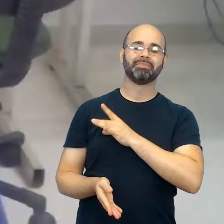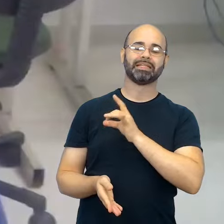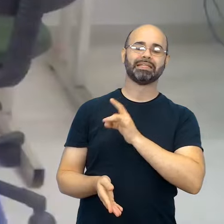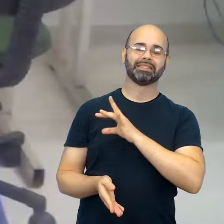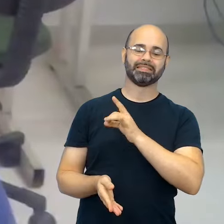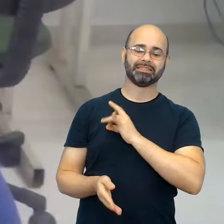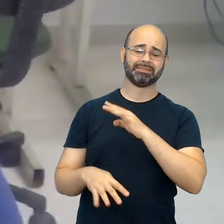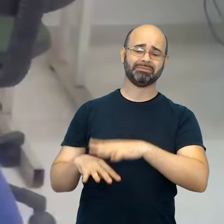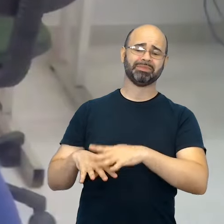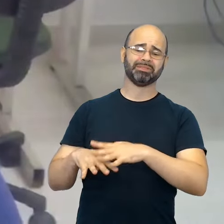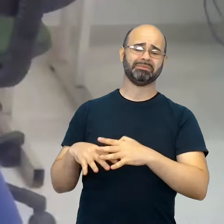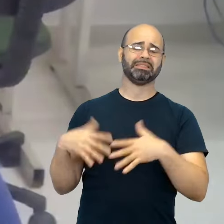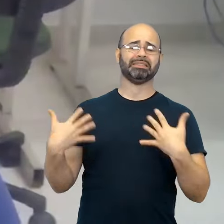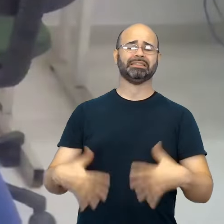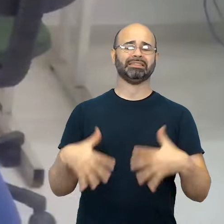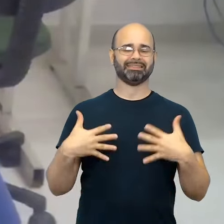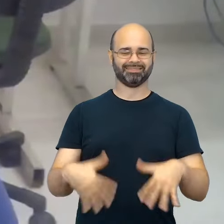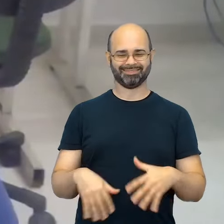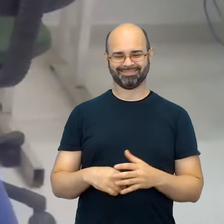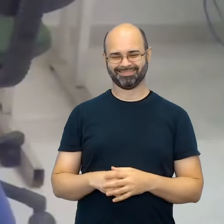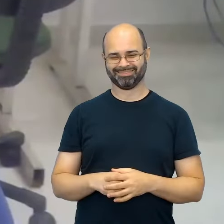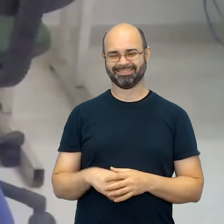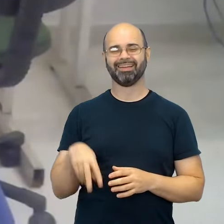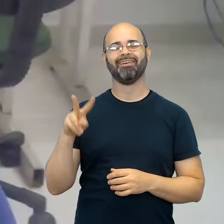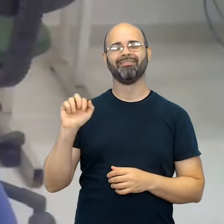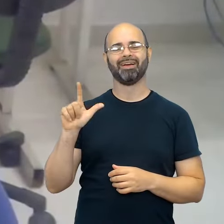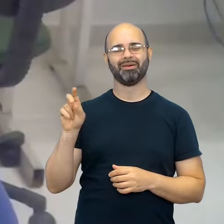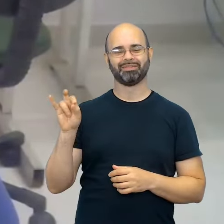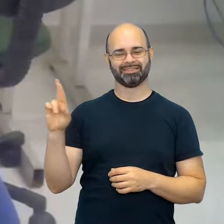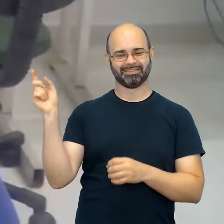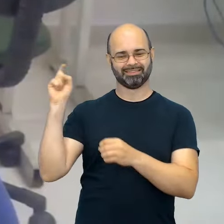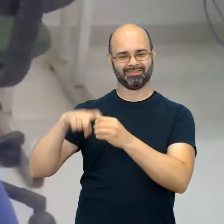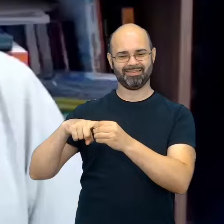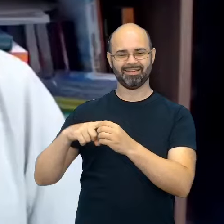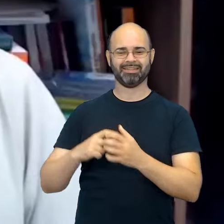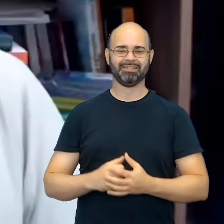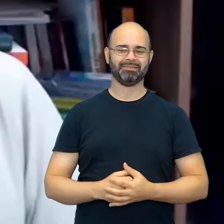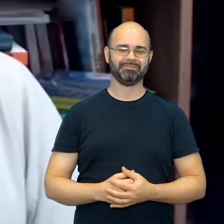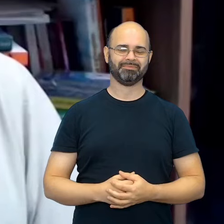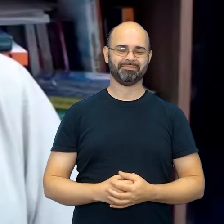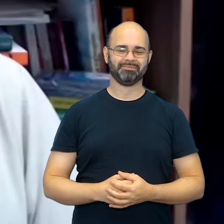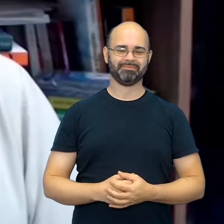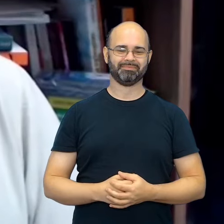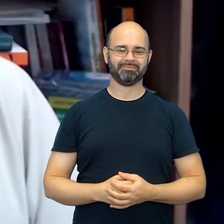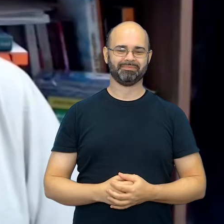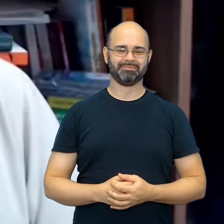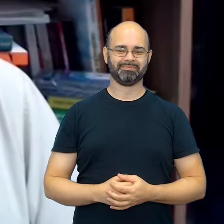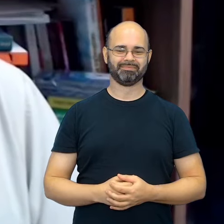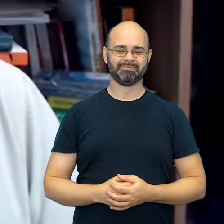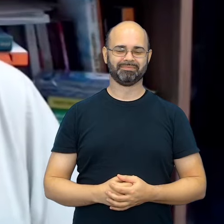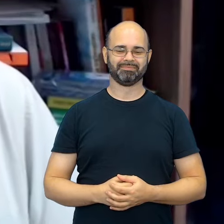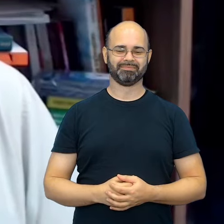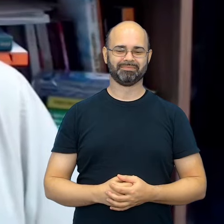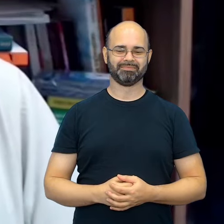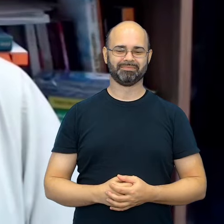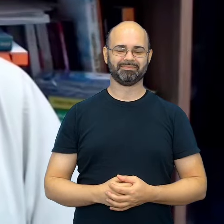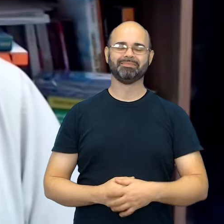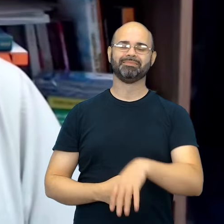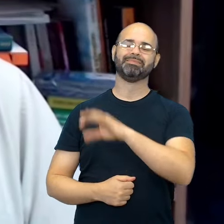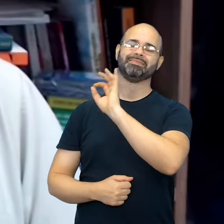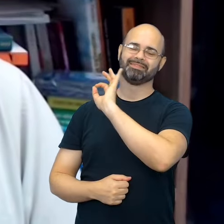tá bom? Passa a palavra de novo para o Valdir. Valdir. É isso mesmo, Sirlene. A gente tem um